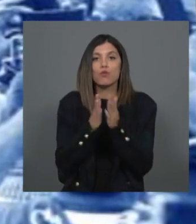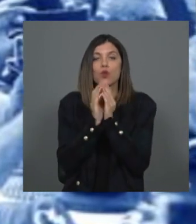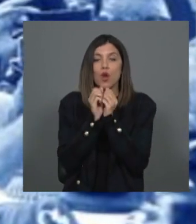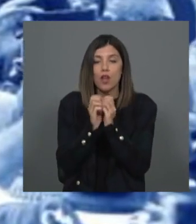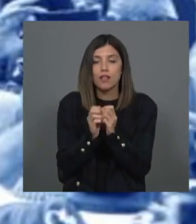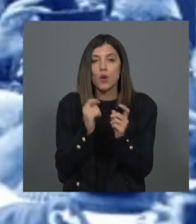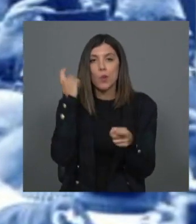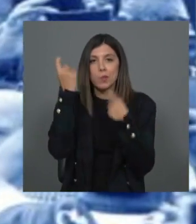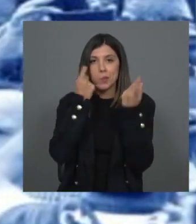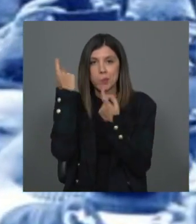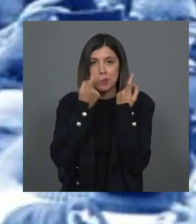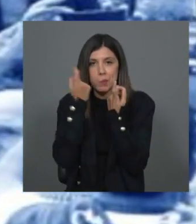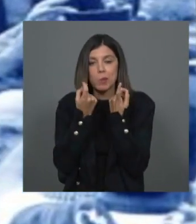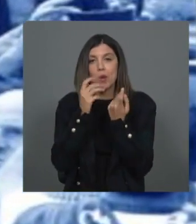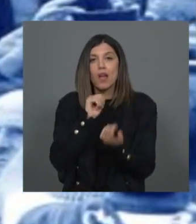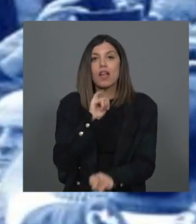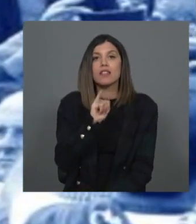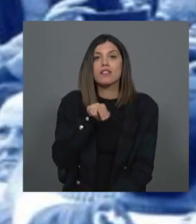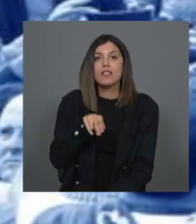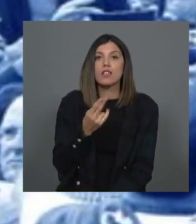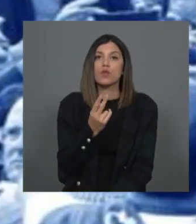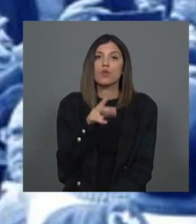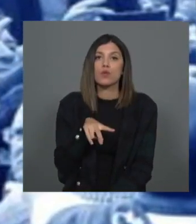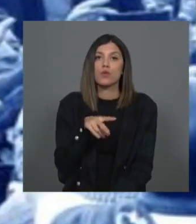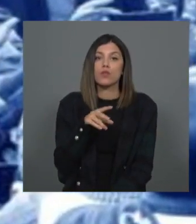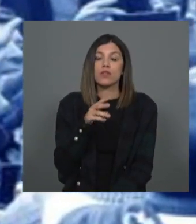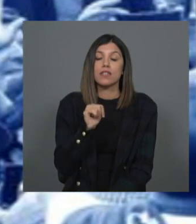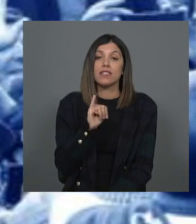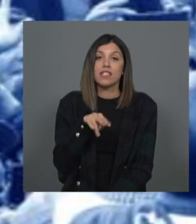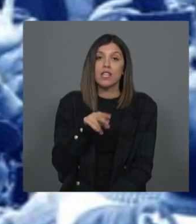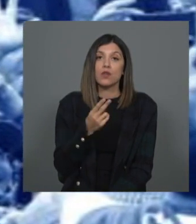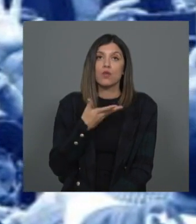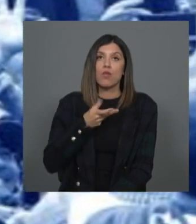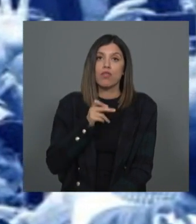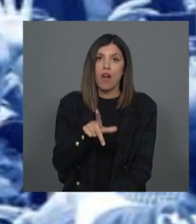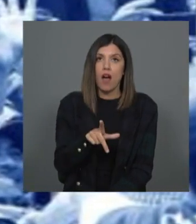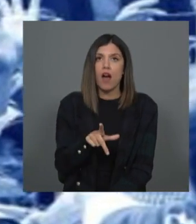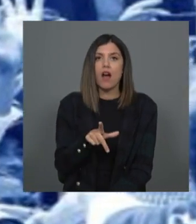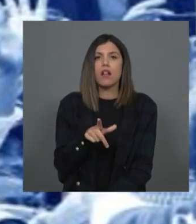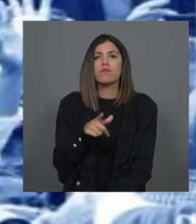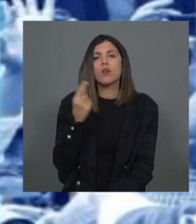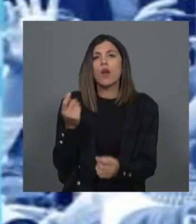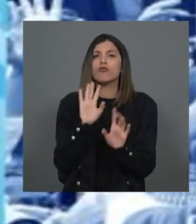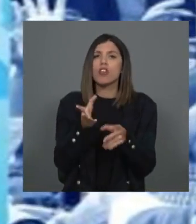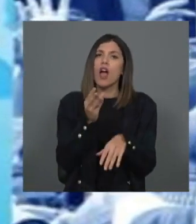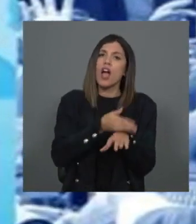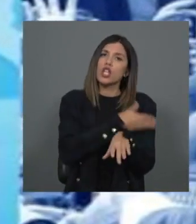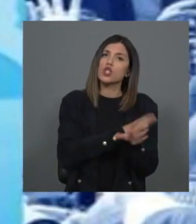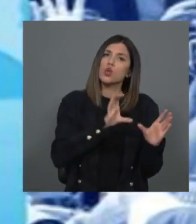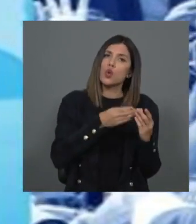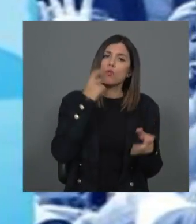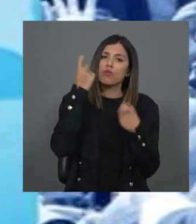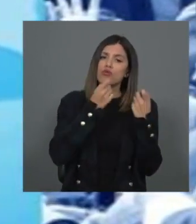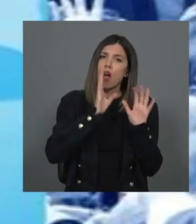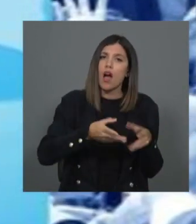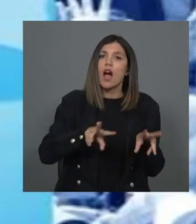reflexão sinodal, no fundo reativando alguns grupos de reflexão que já havia na Capela do Rato à volta de